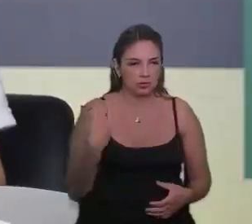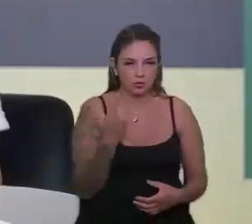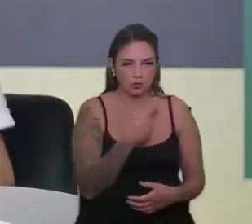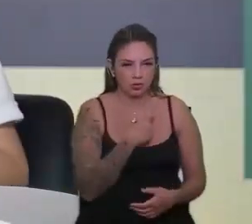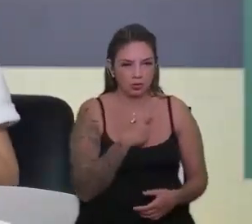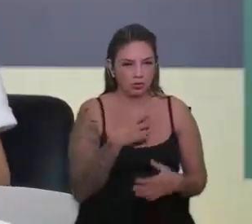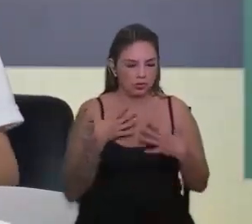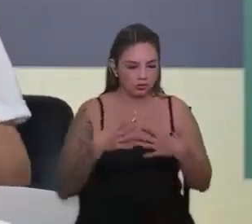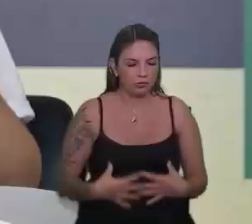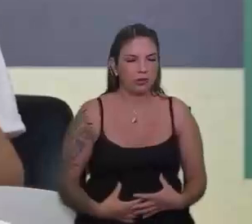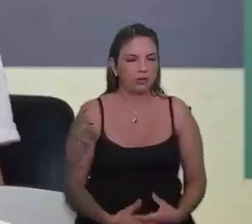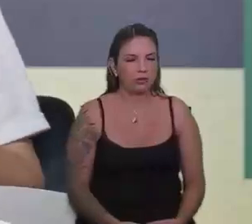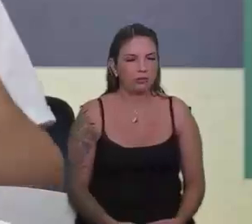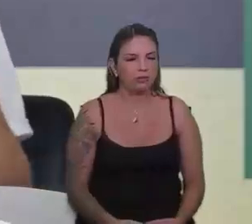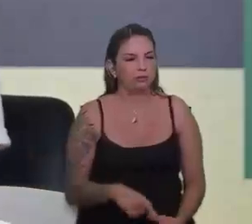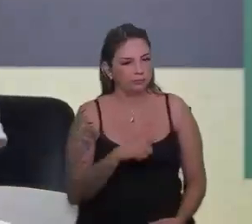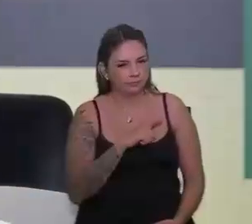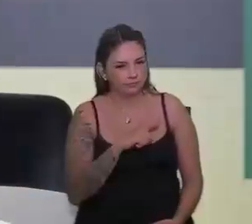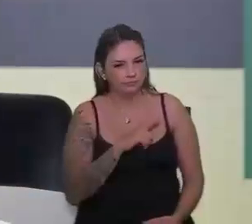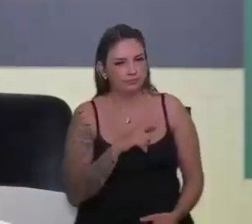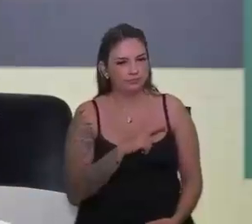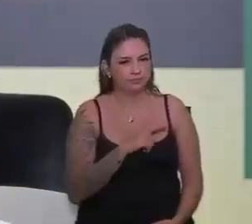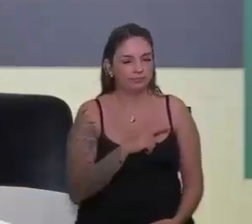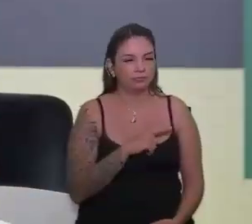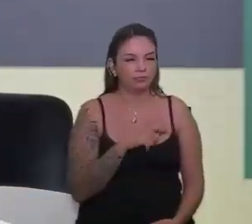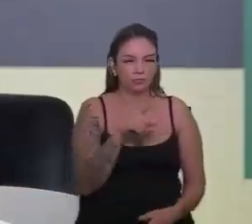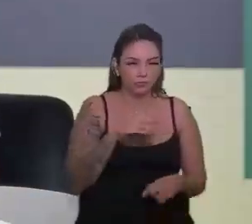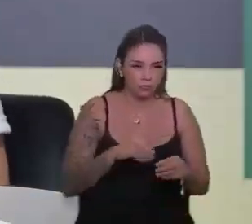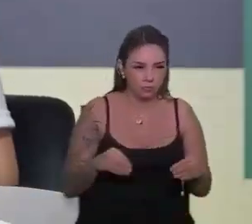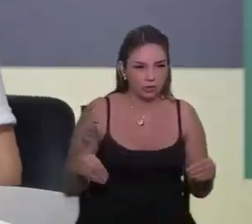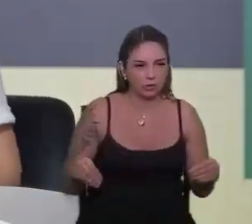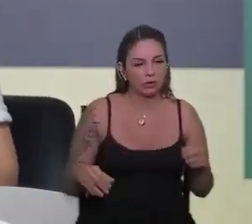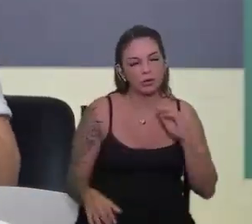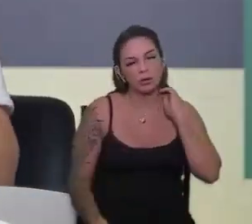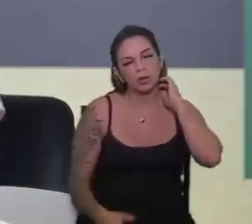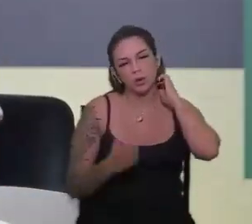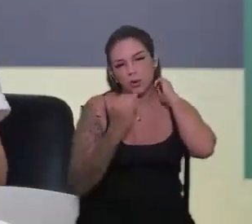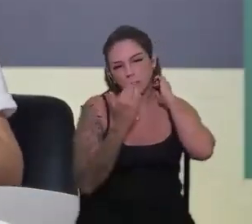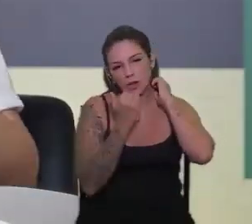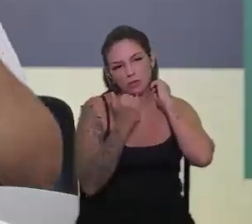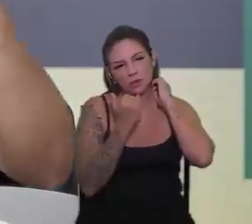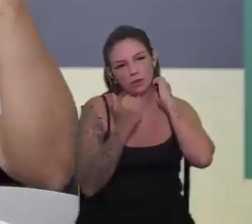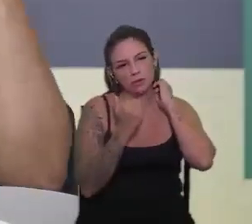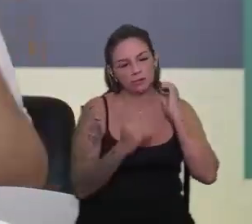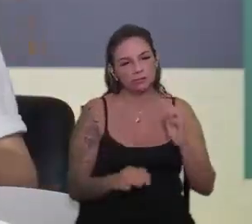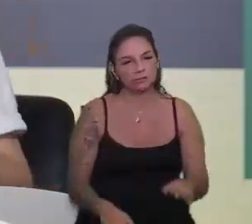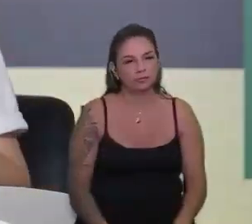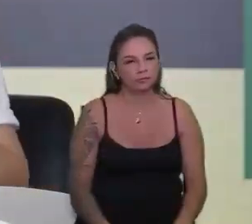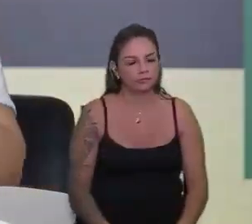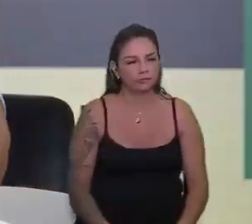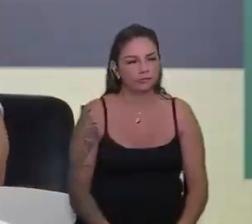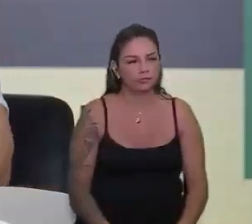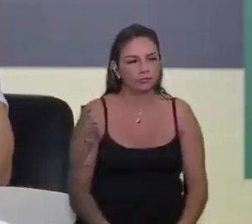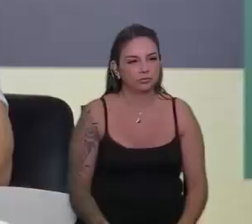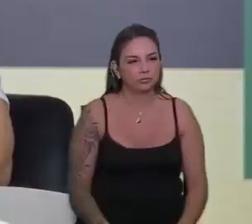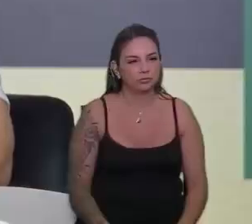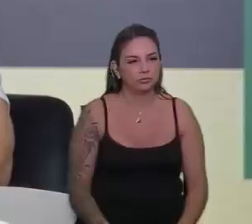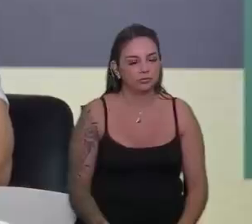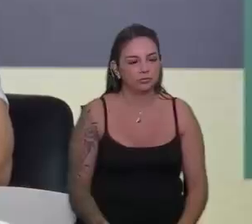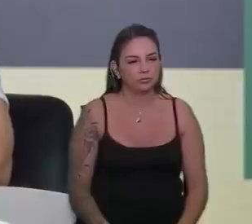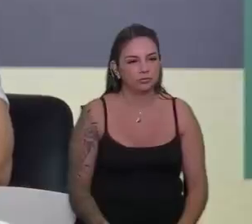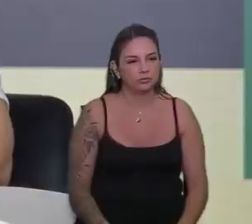que a gente veste, elas existem e vêm graças ao solo. Os alimentos, eles estão ali por causa do